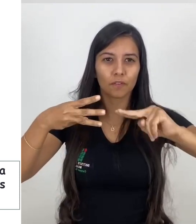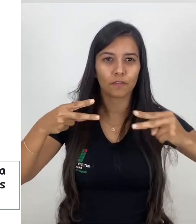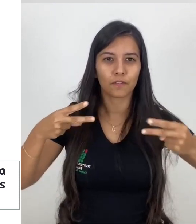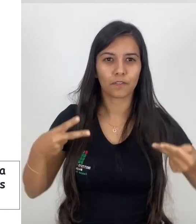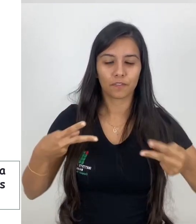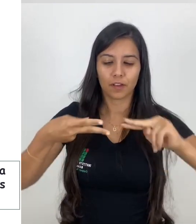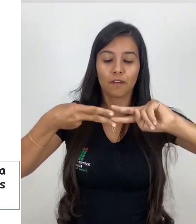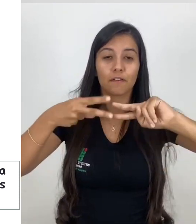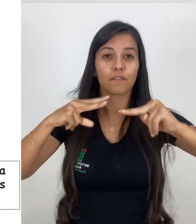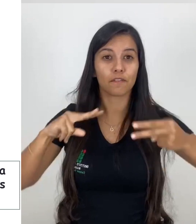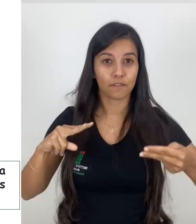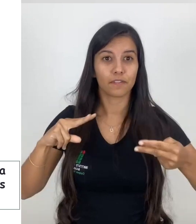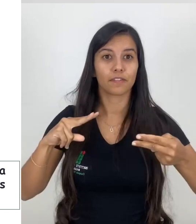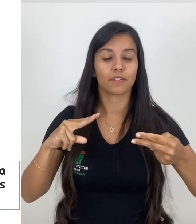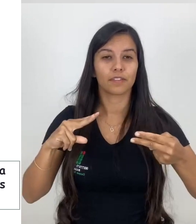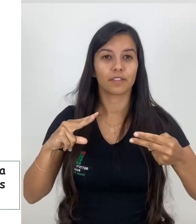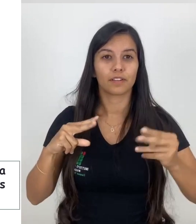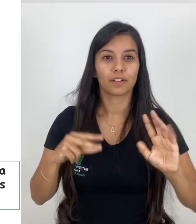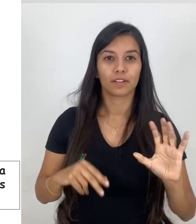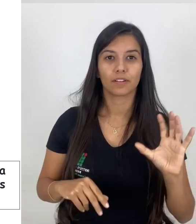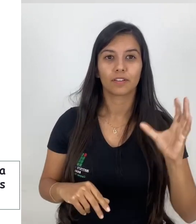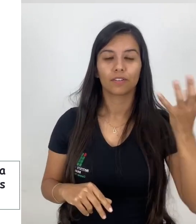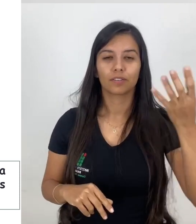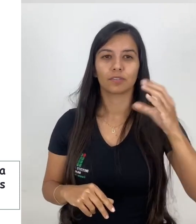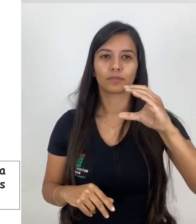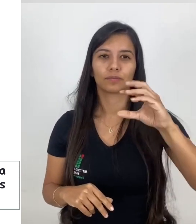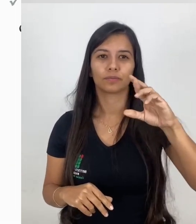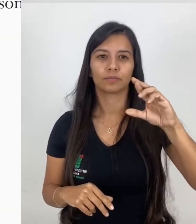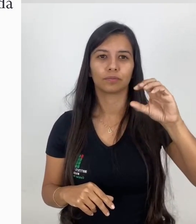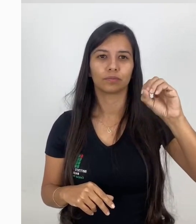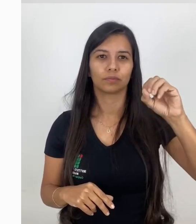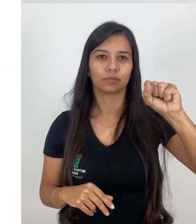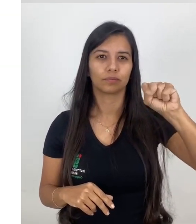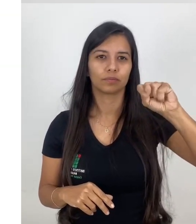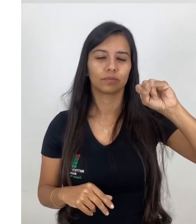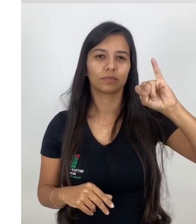recombinação genética, ou o crossing over vindo a acontecer.